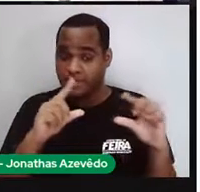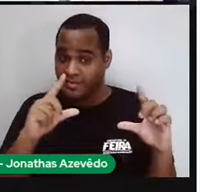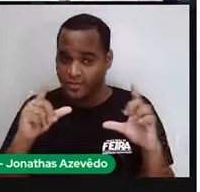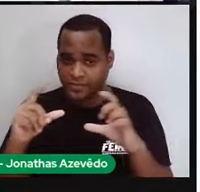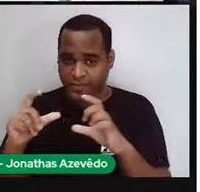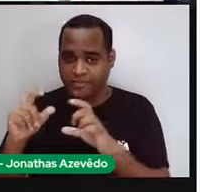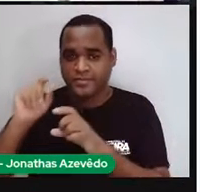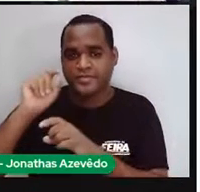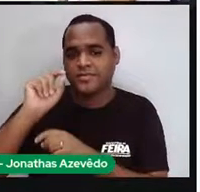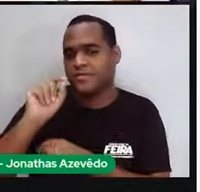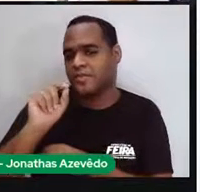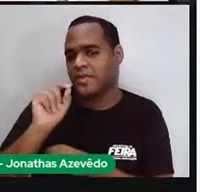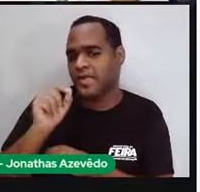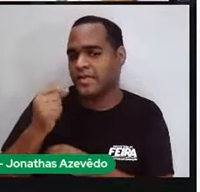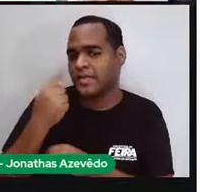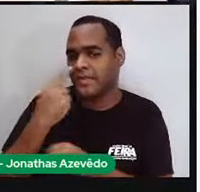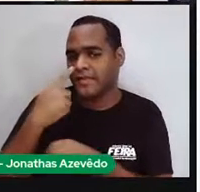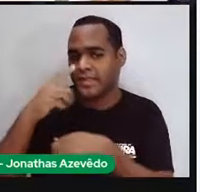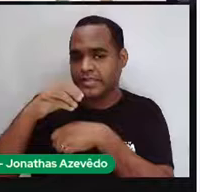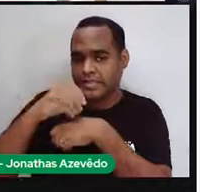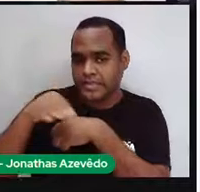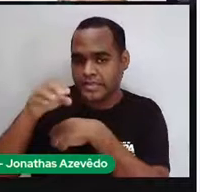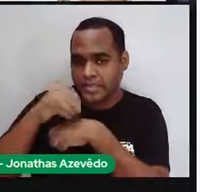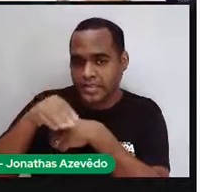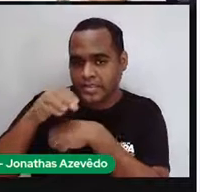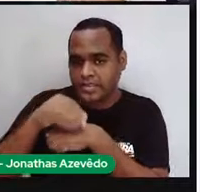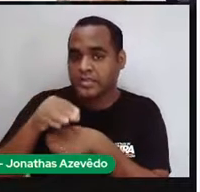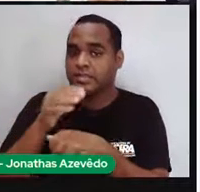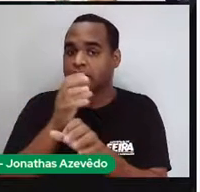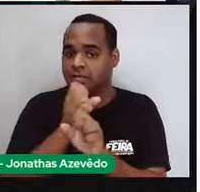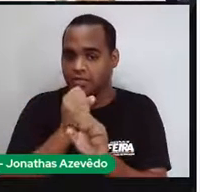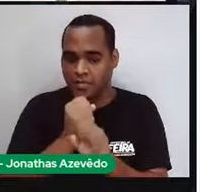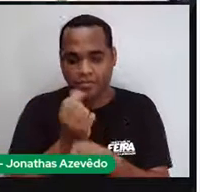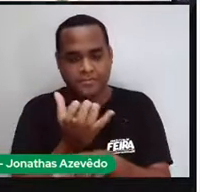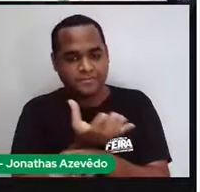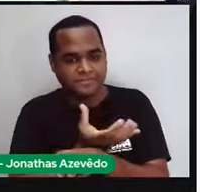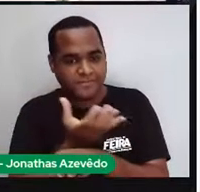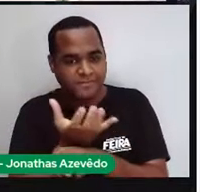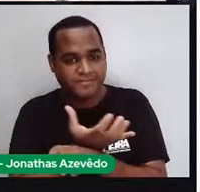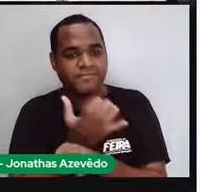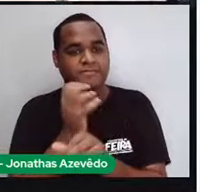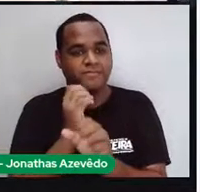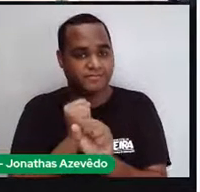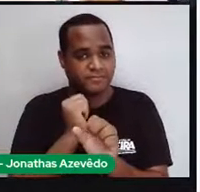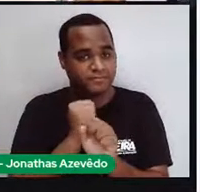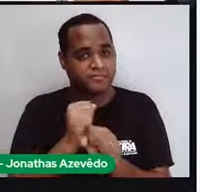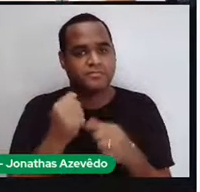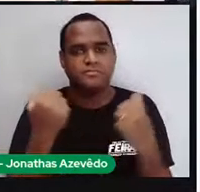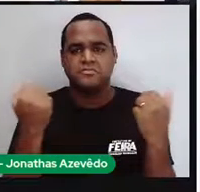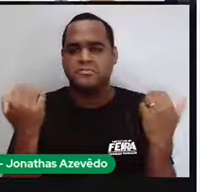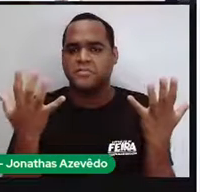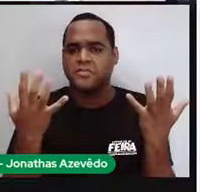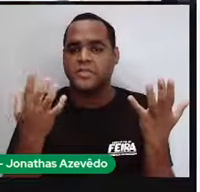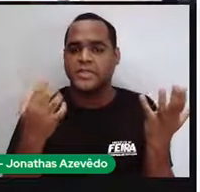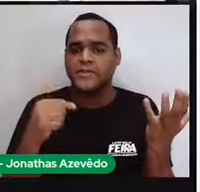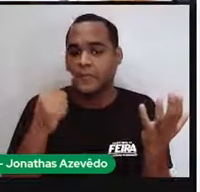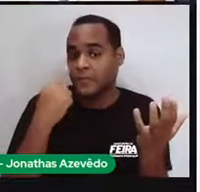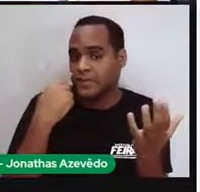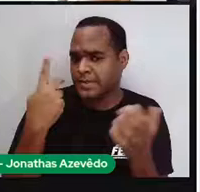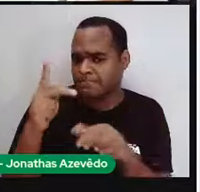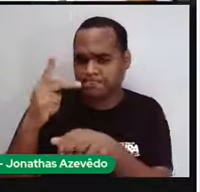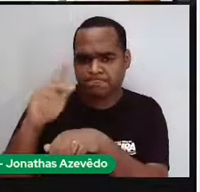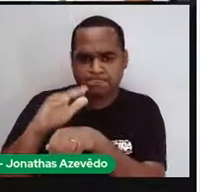ilustrações e as informações das medidas da placa de grama é o que eu quero saber de